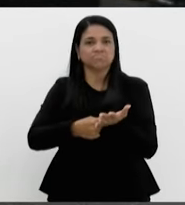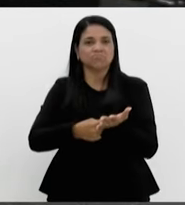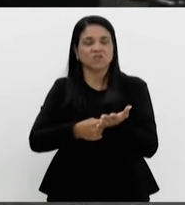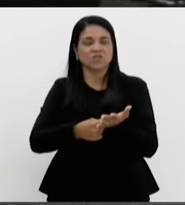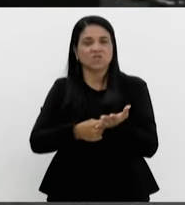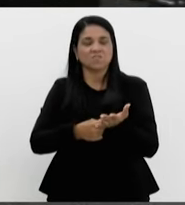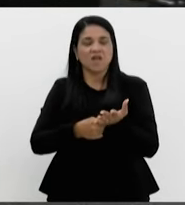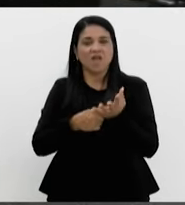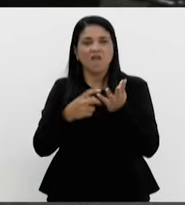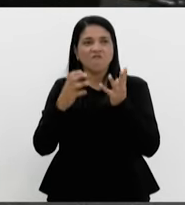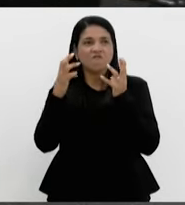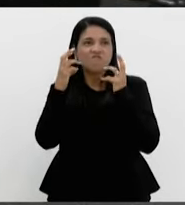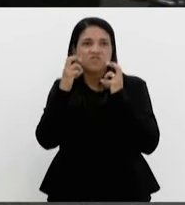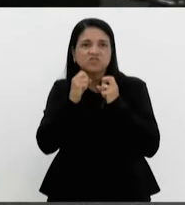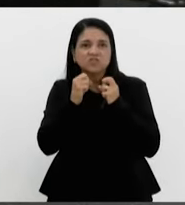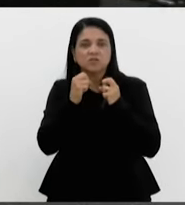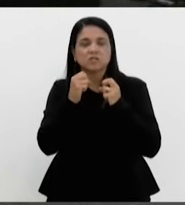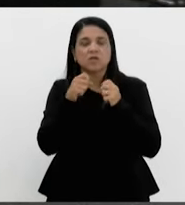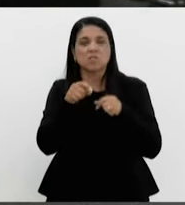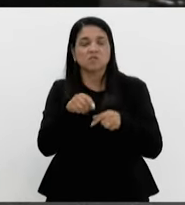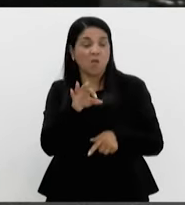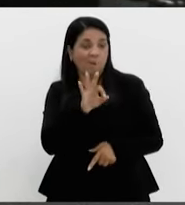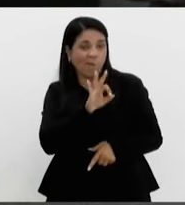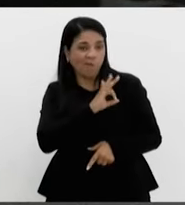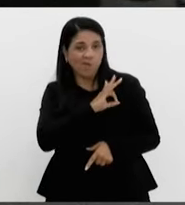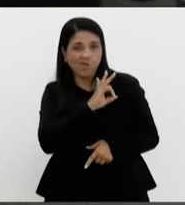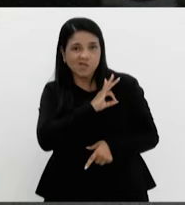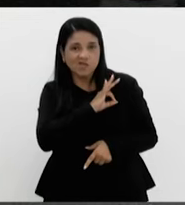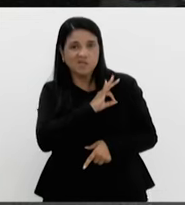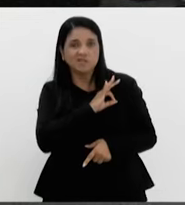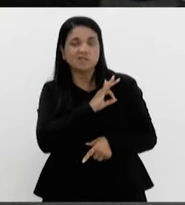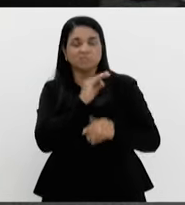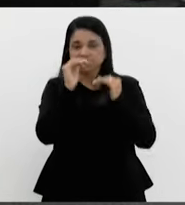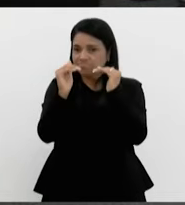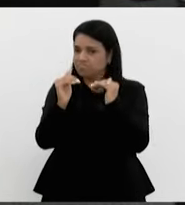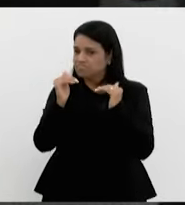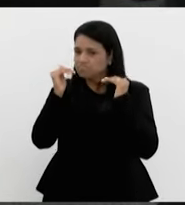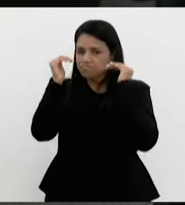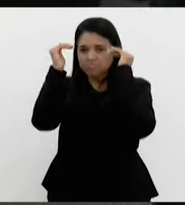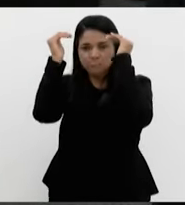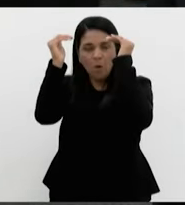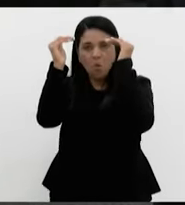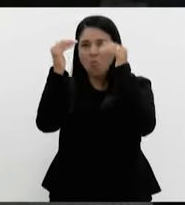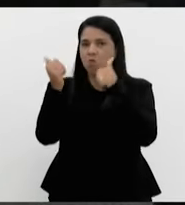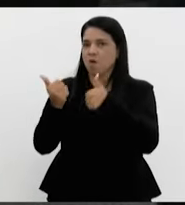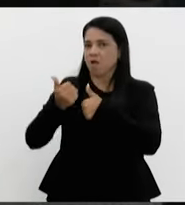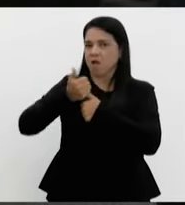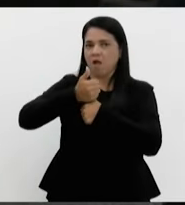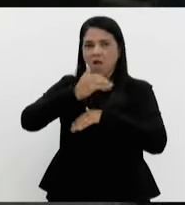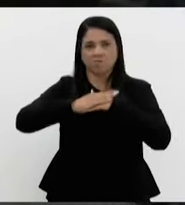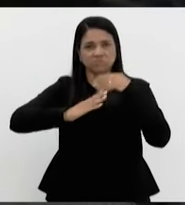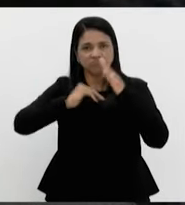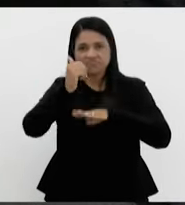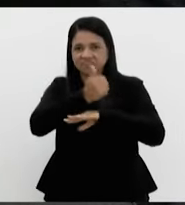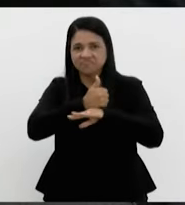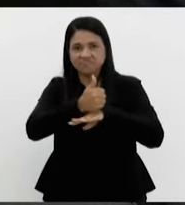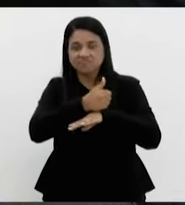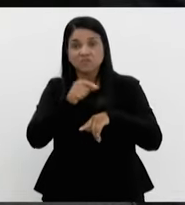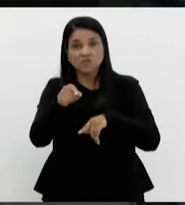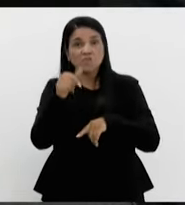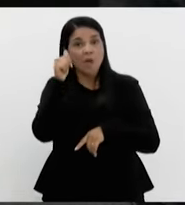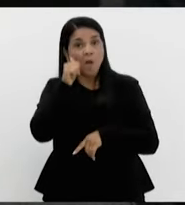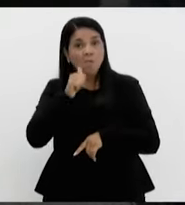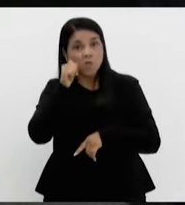tem um policial penal ocupando o cargo mais alto da instituição e, por consequência, também uma